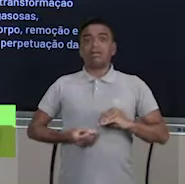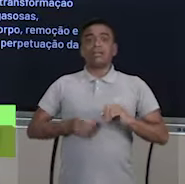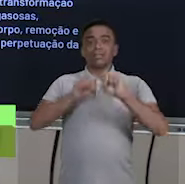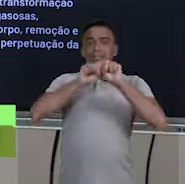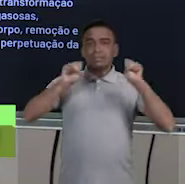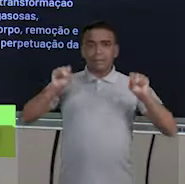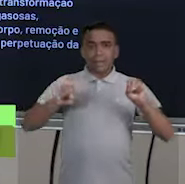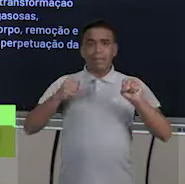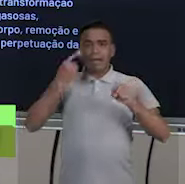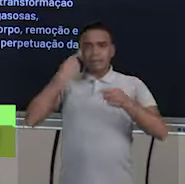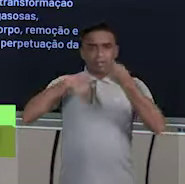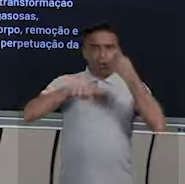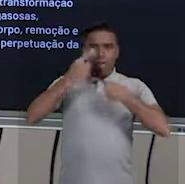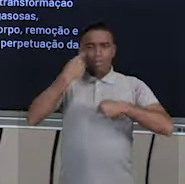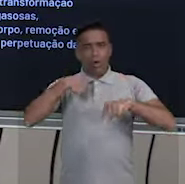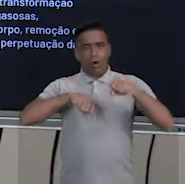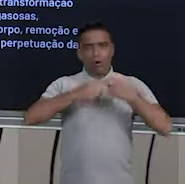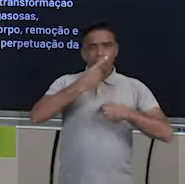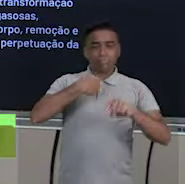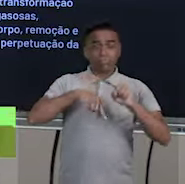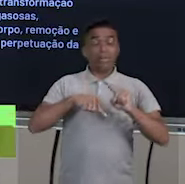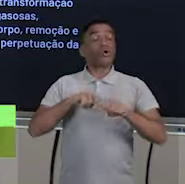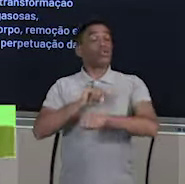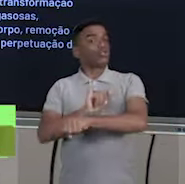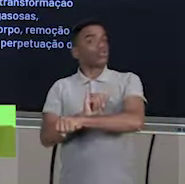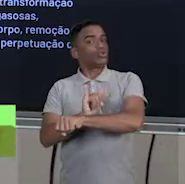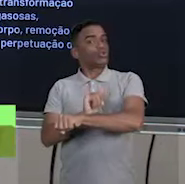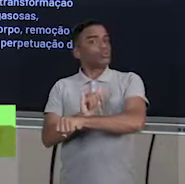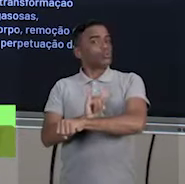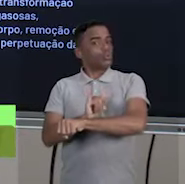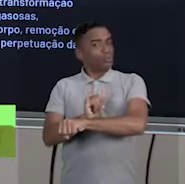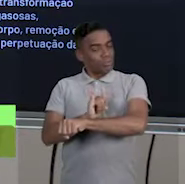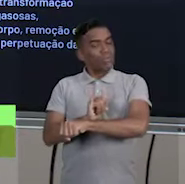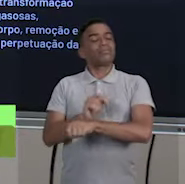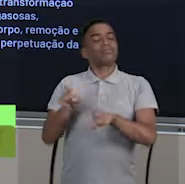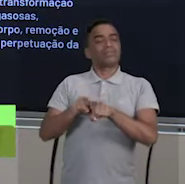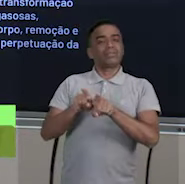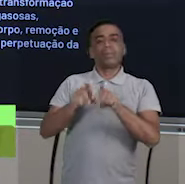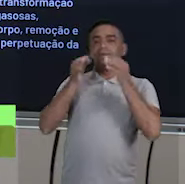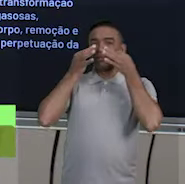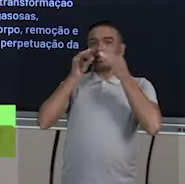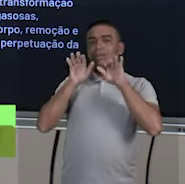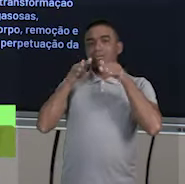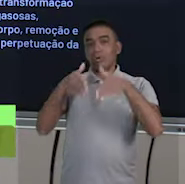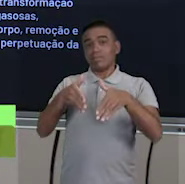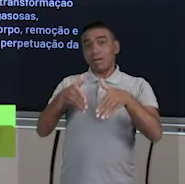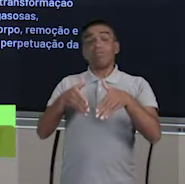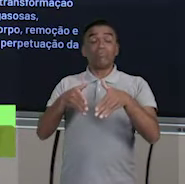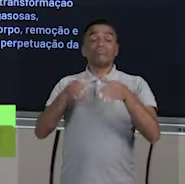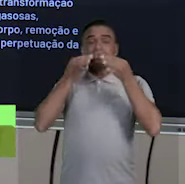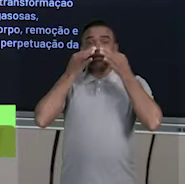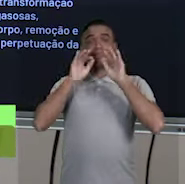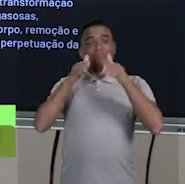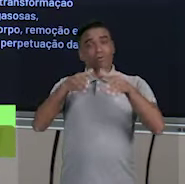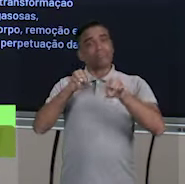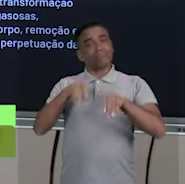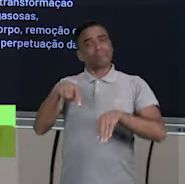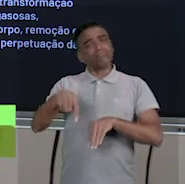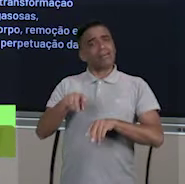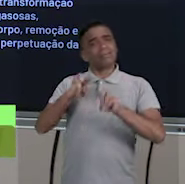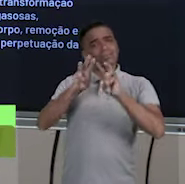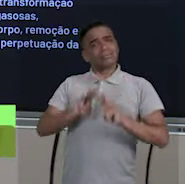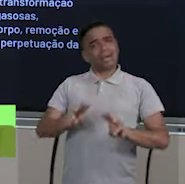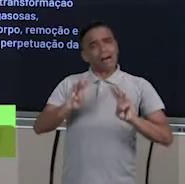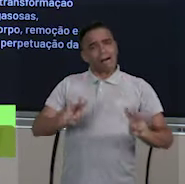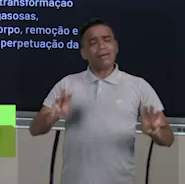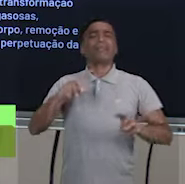pode acessar tanto o YouTube da Rede Minas quanto o Se Liga na Educação. No site lá tem todas as nossas aulas